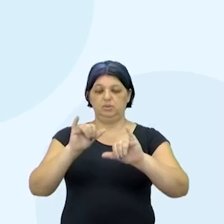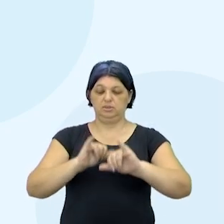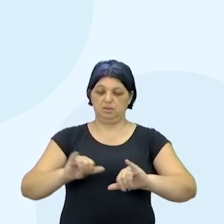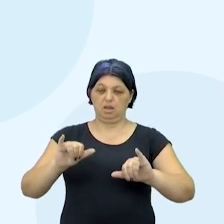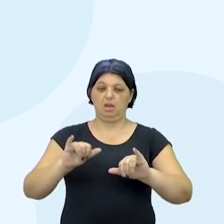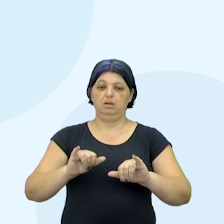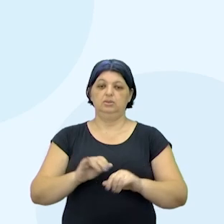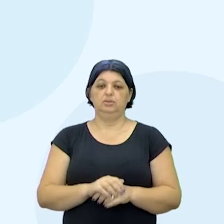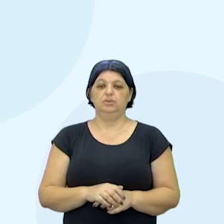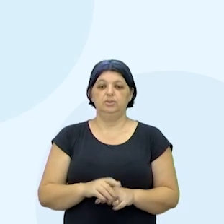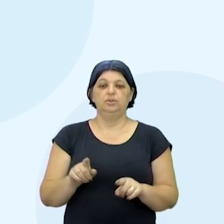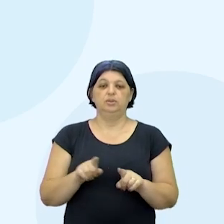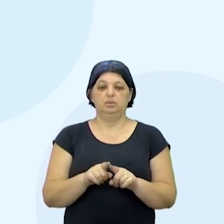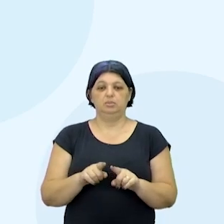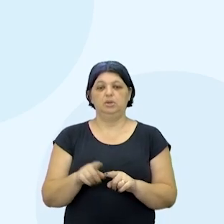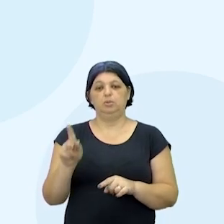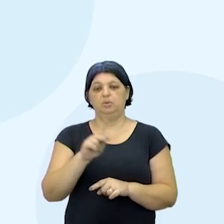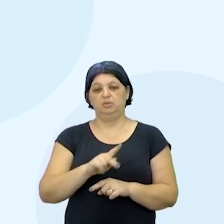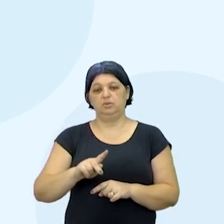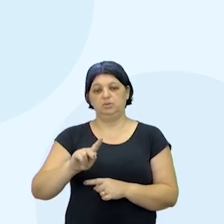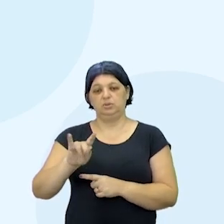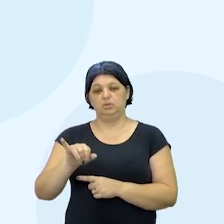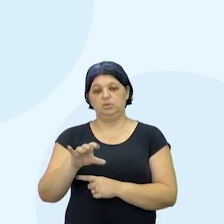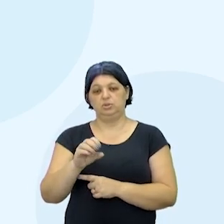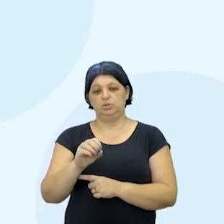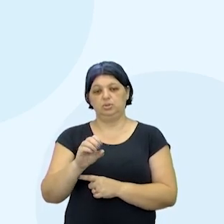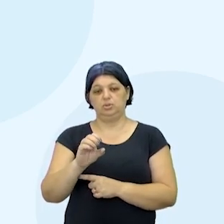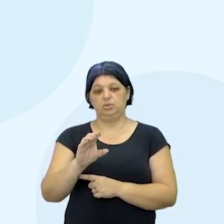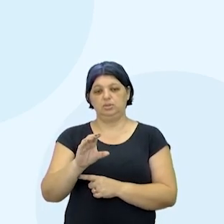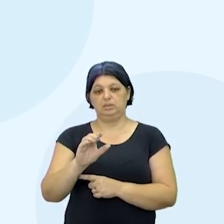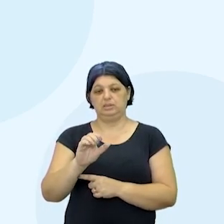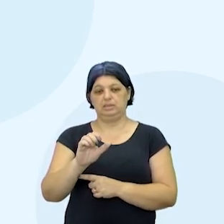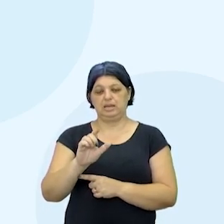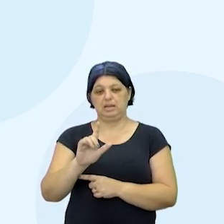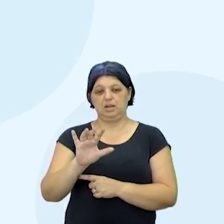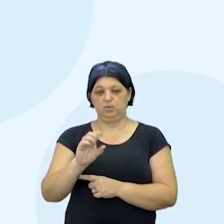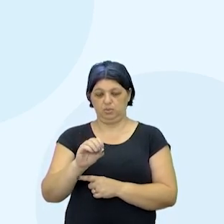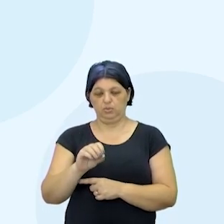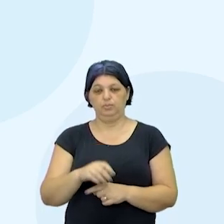toda aí com o professor Jocélio, né, a questão